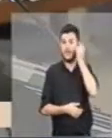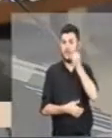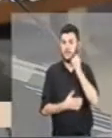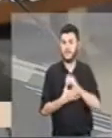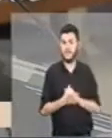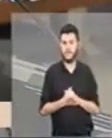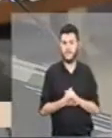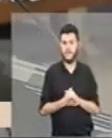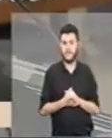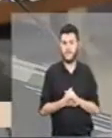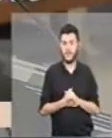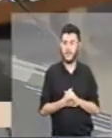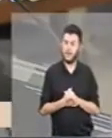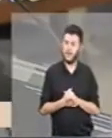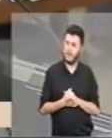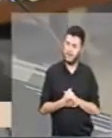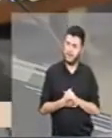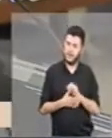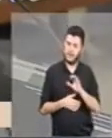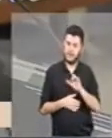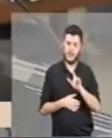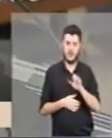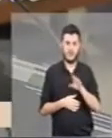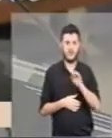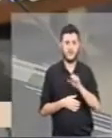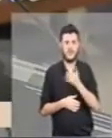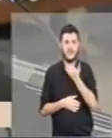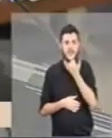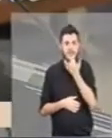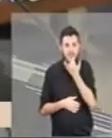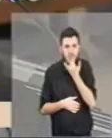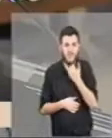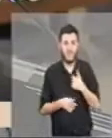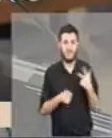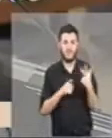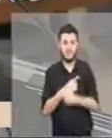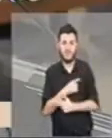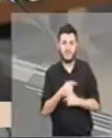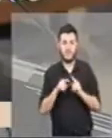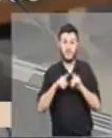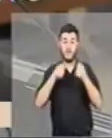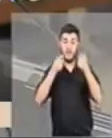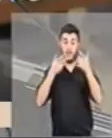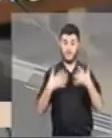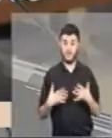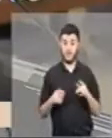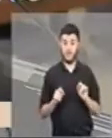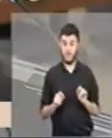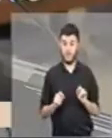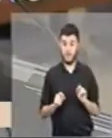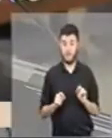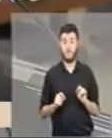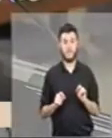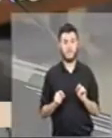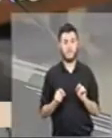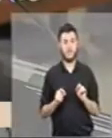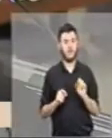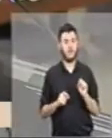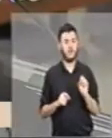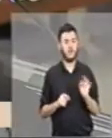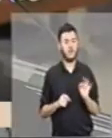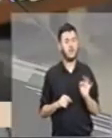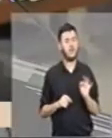que Roberto só Barroso. Em um momento posterior, com a supervisão do Supremo, é que será possível discernir uma coisa da outra.